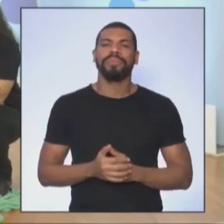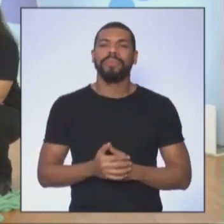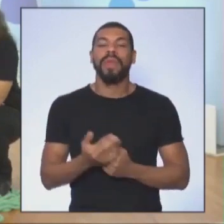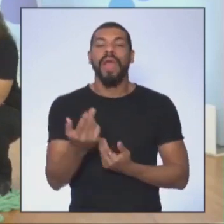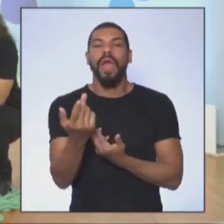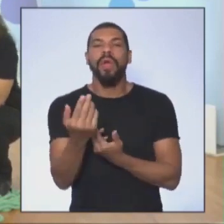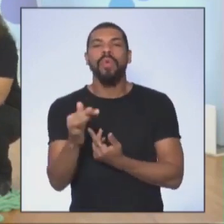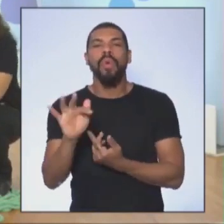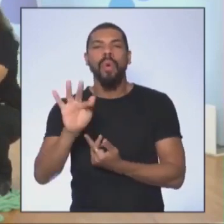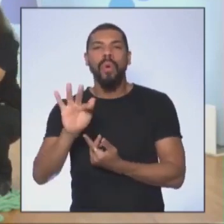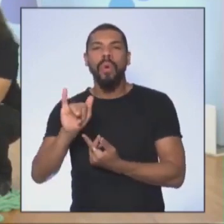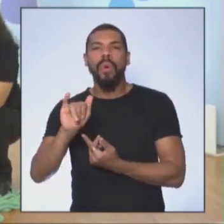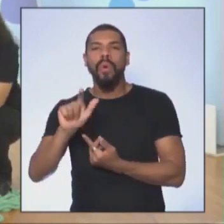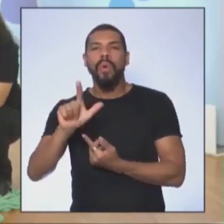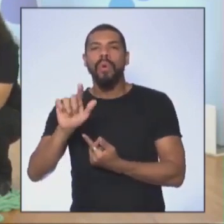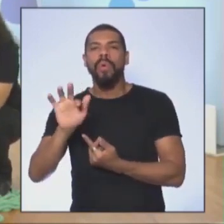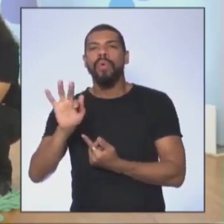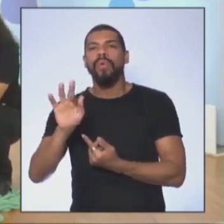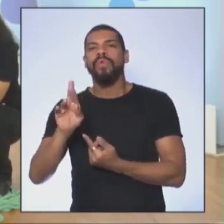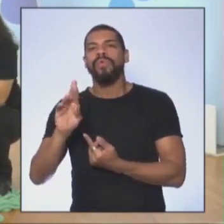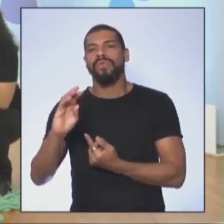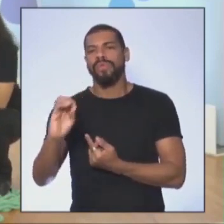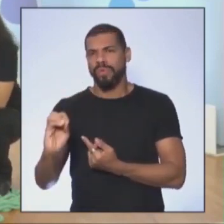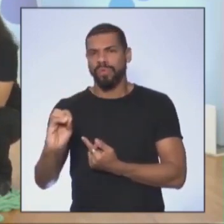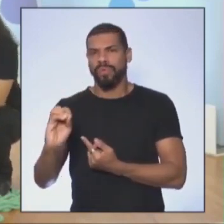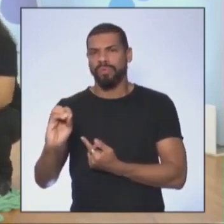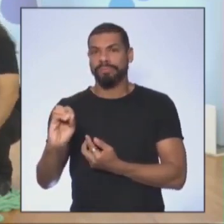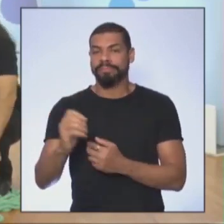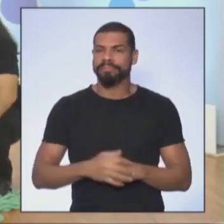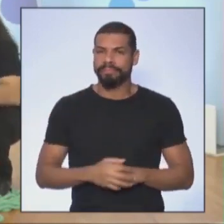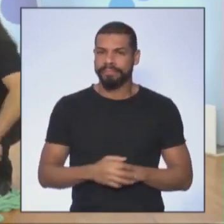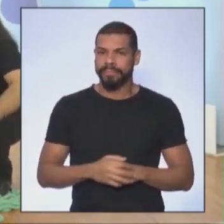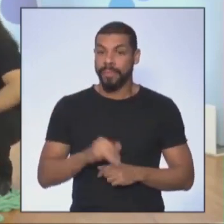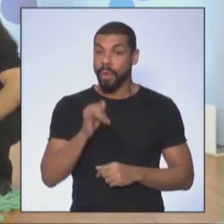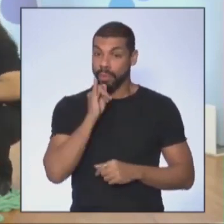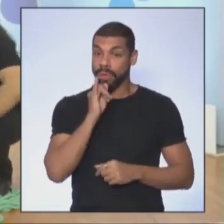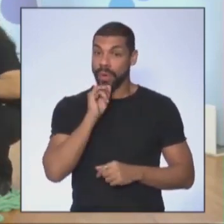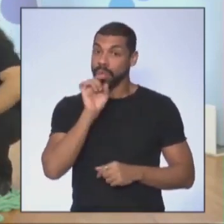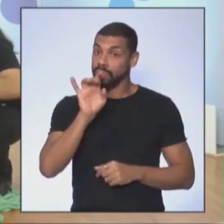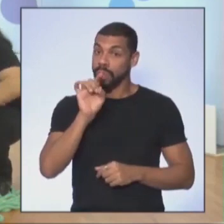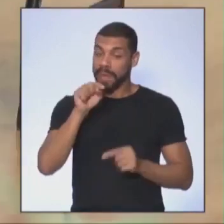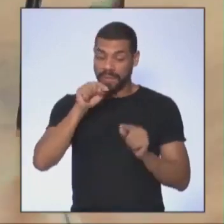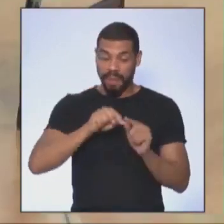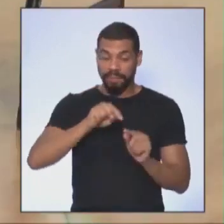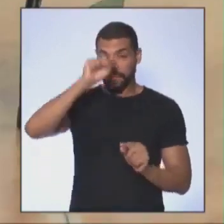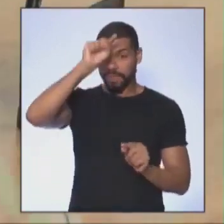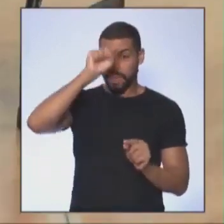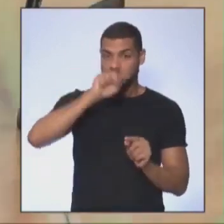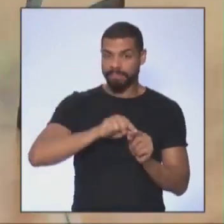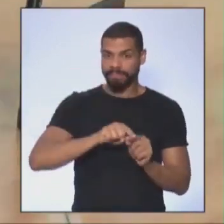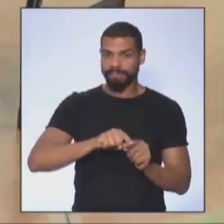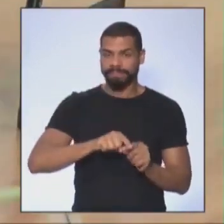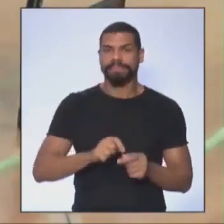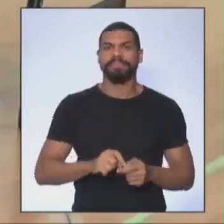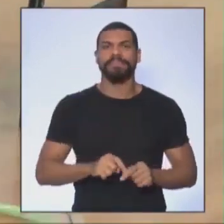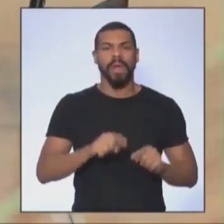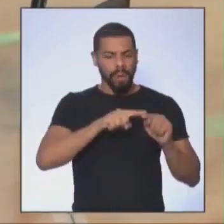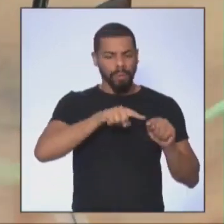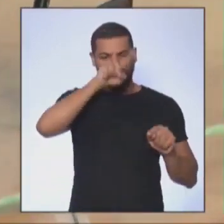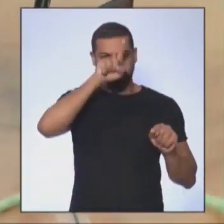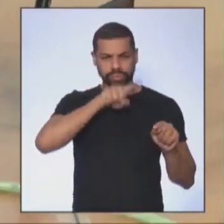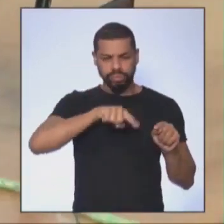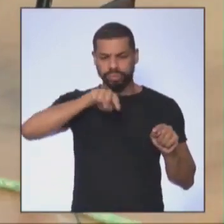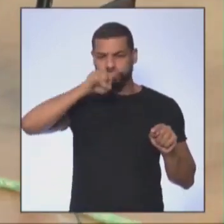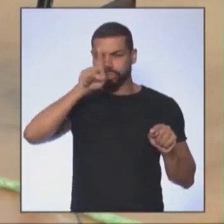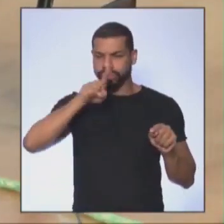deixa a onda passar em uma configuração. Nesse caso, na vertical. Só deixa passar a onda vertical. Horizontal